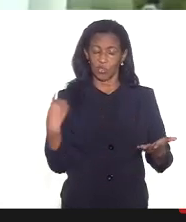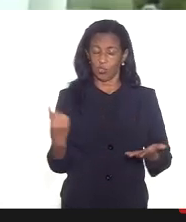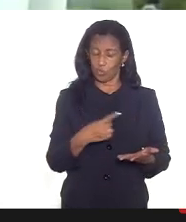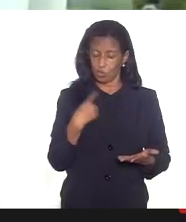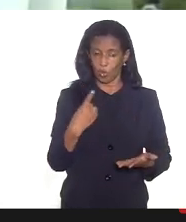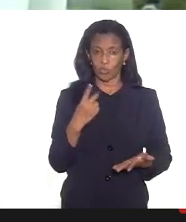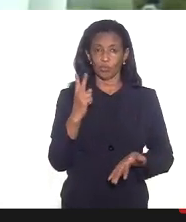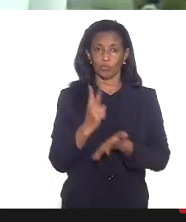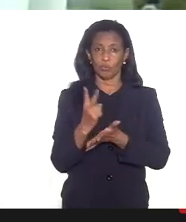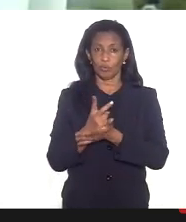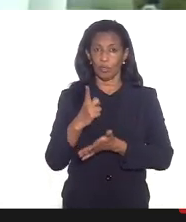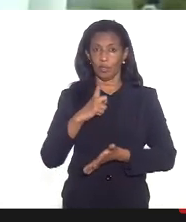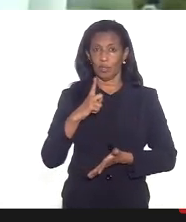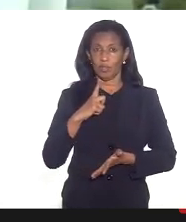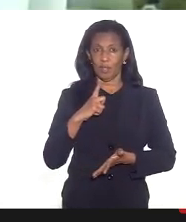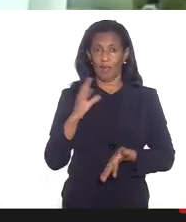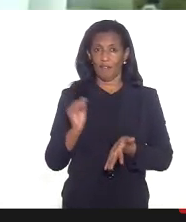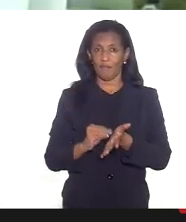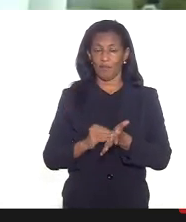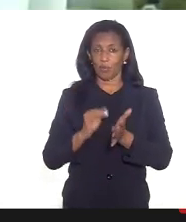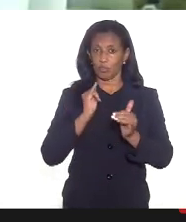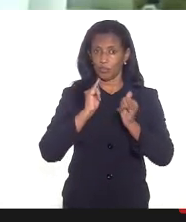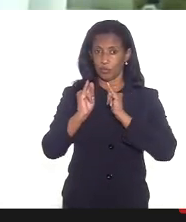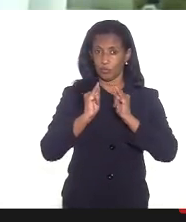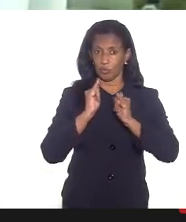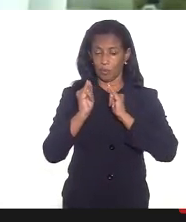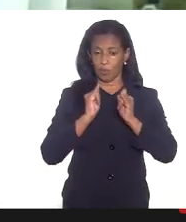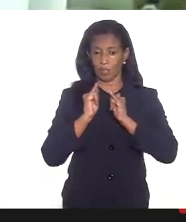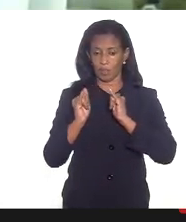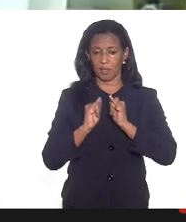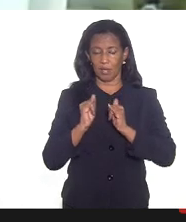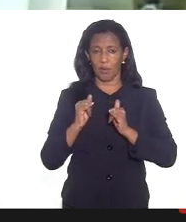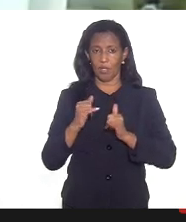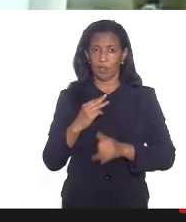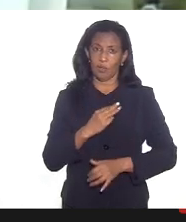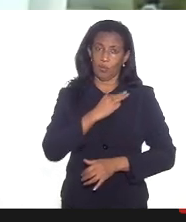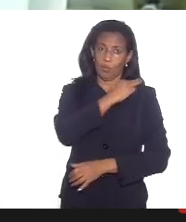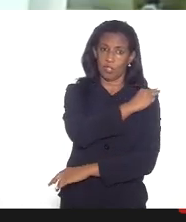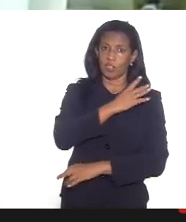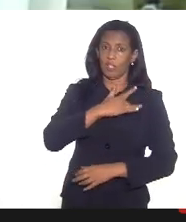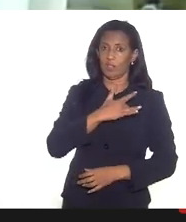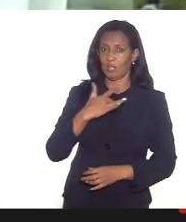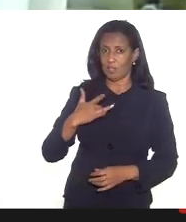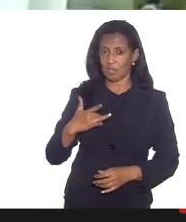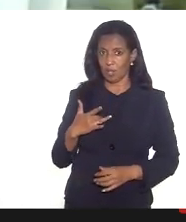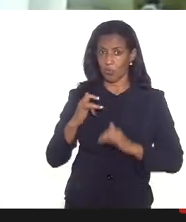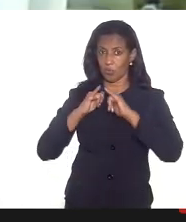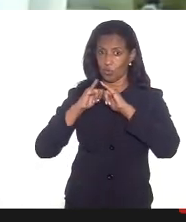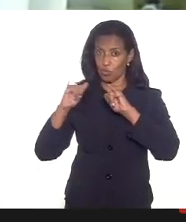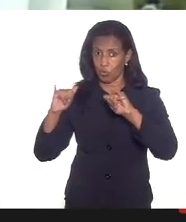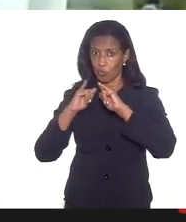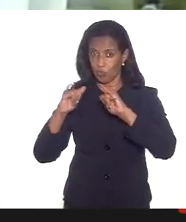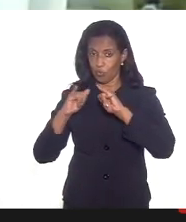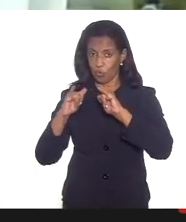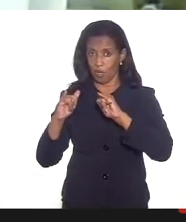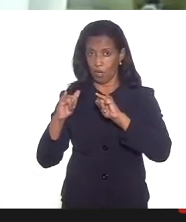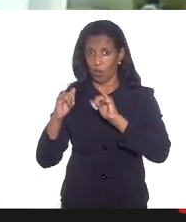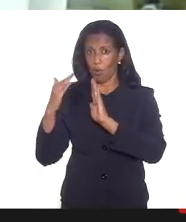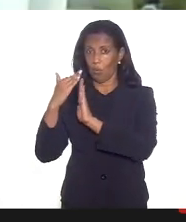continuamos sendo descompasso entre o tio o Ministério da Saúde divulga como